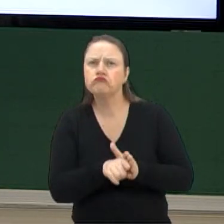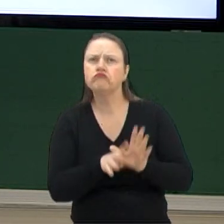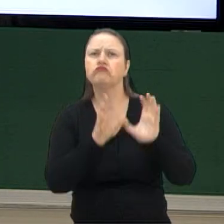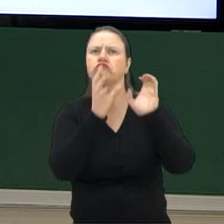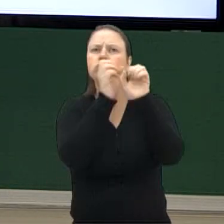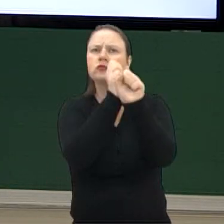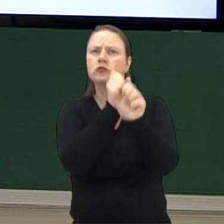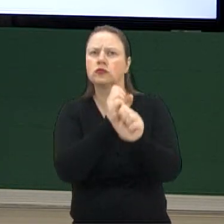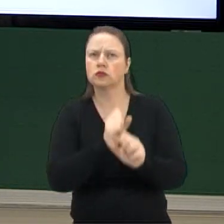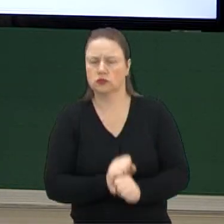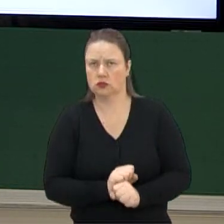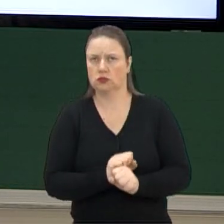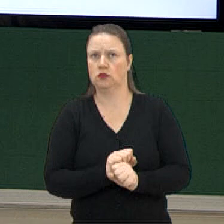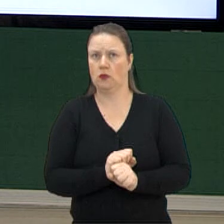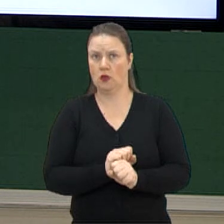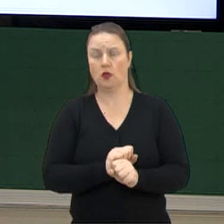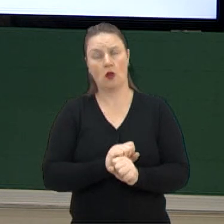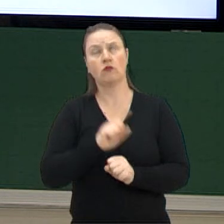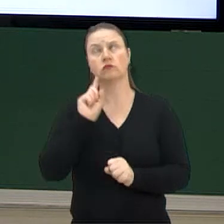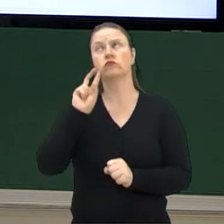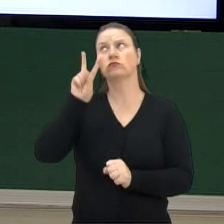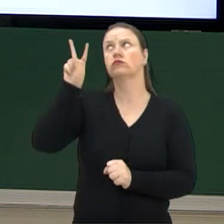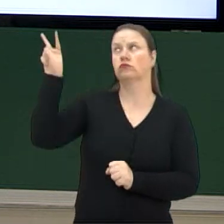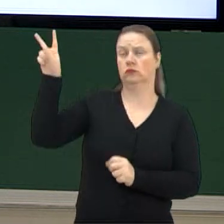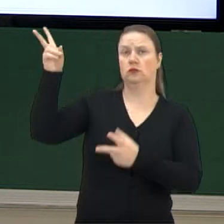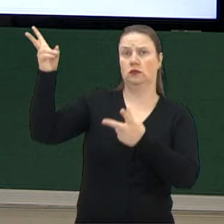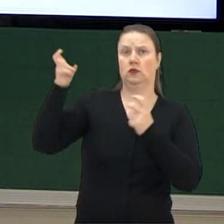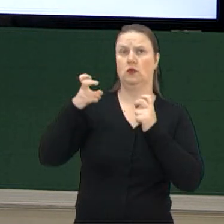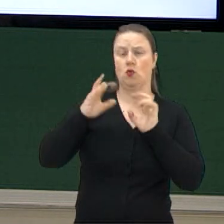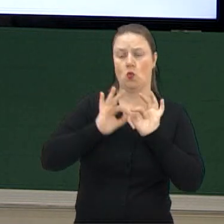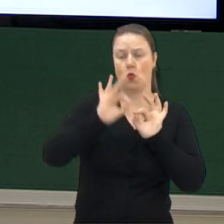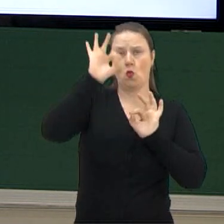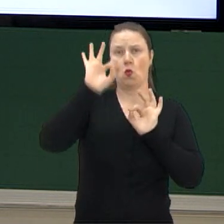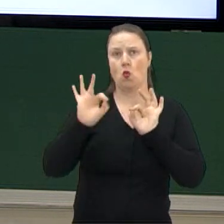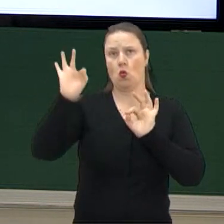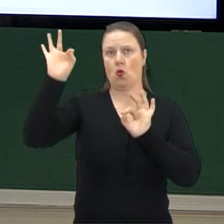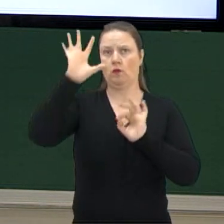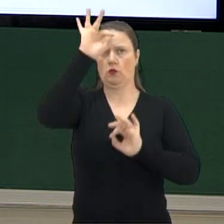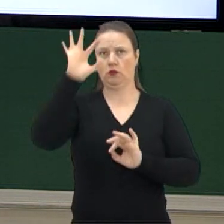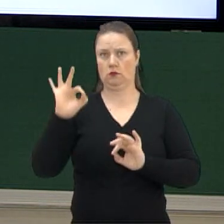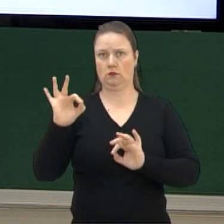recolhidas, foram feitos esses levantamentos, este percentual.